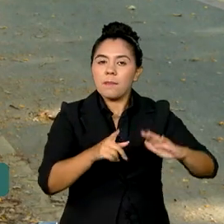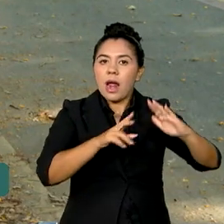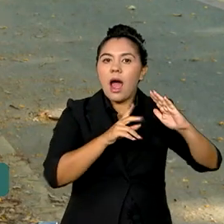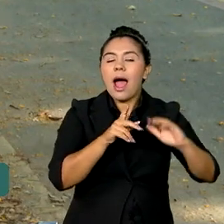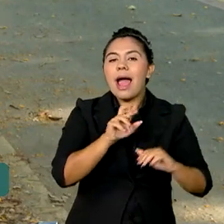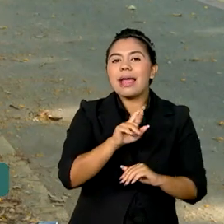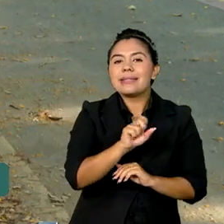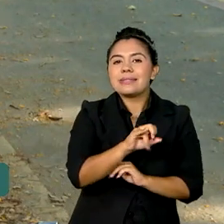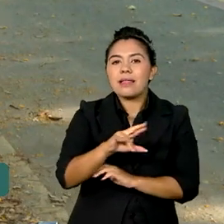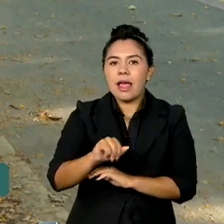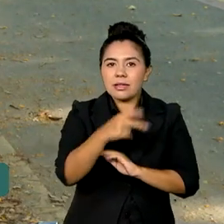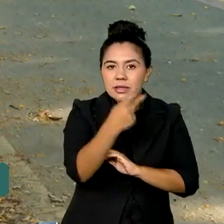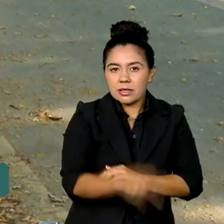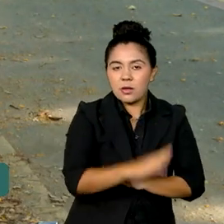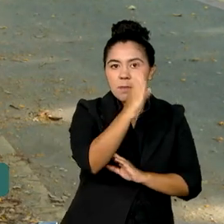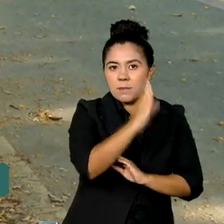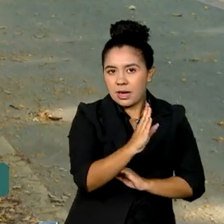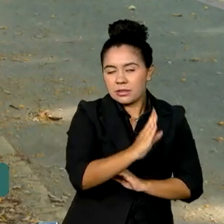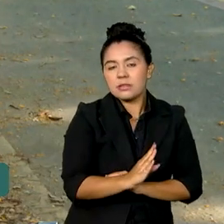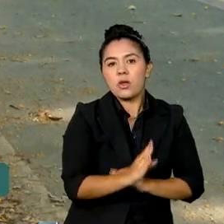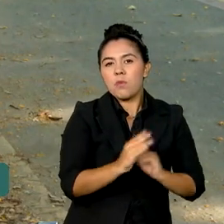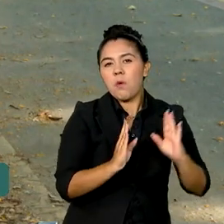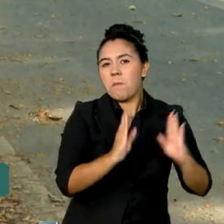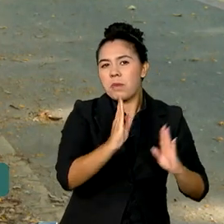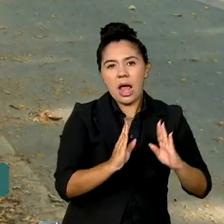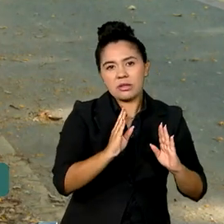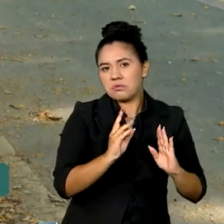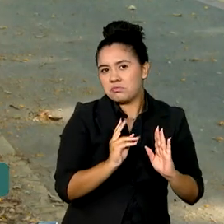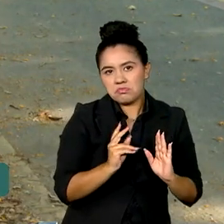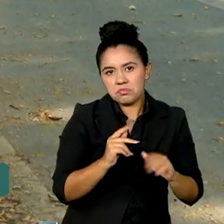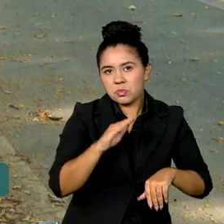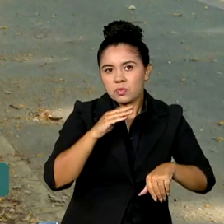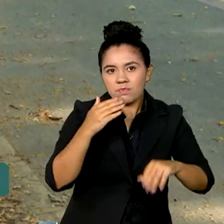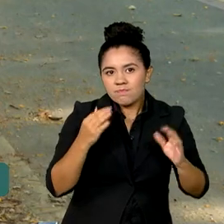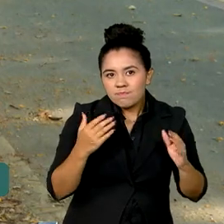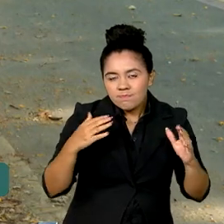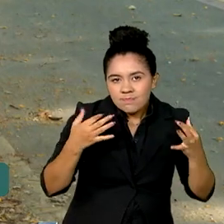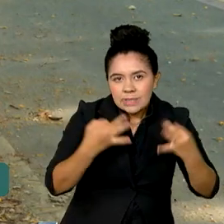por prazo indeterminado. O pedido desses vistos